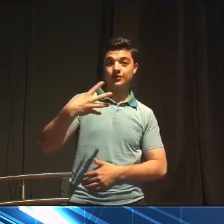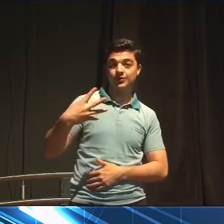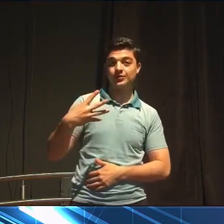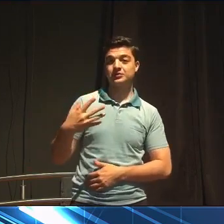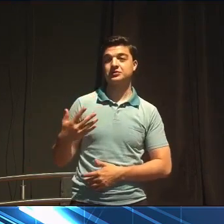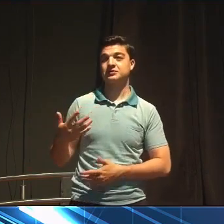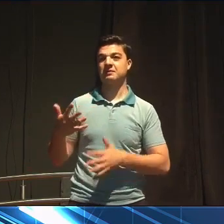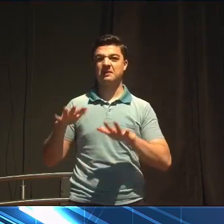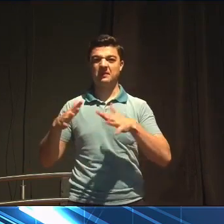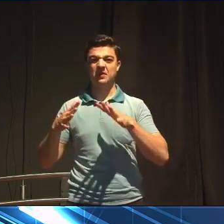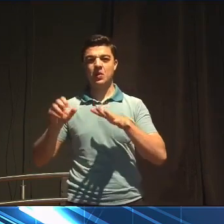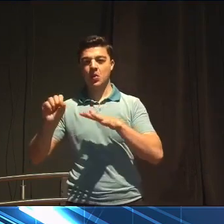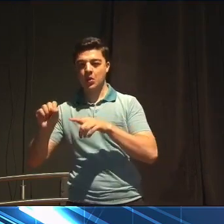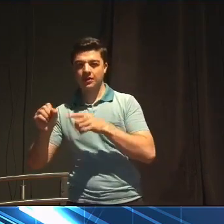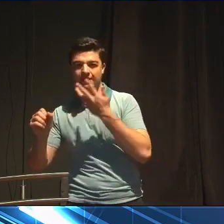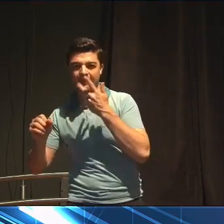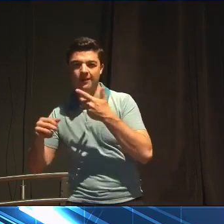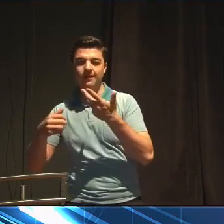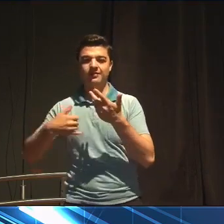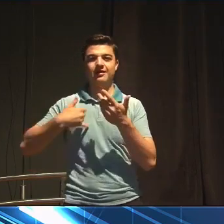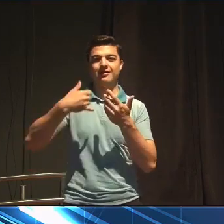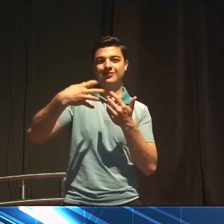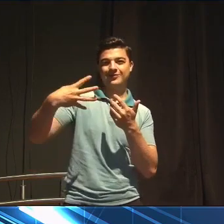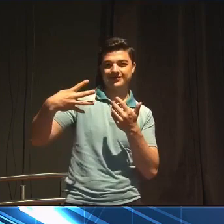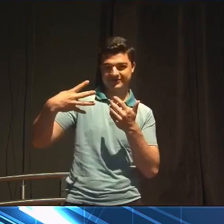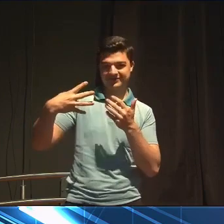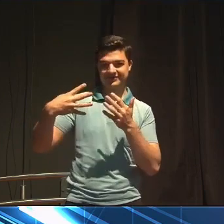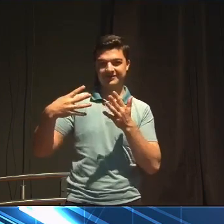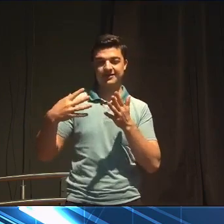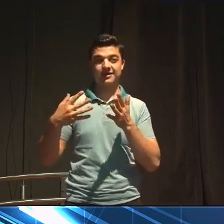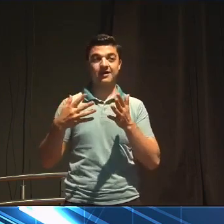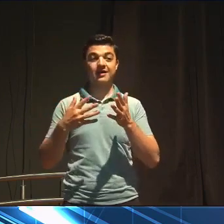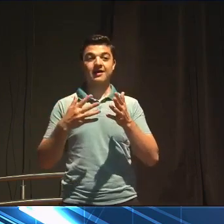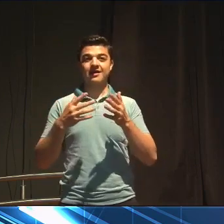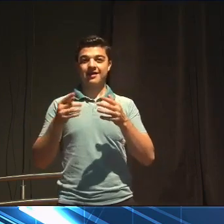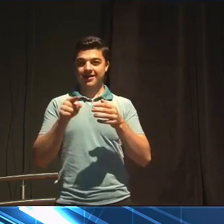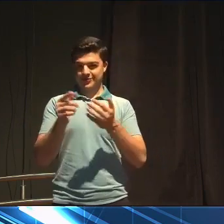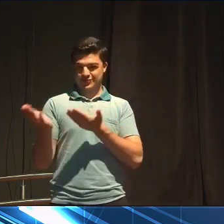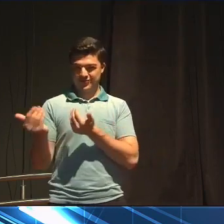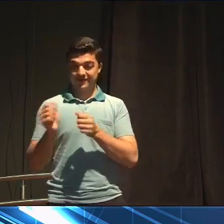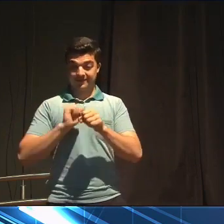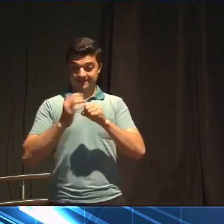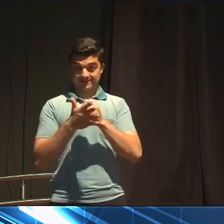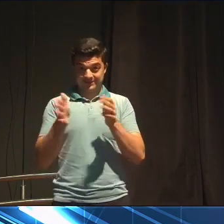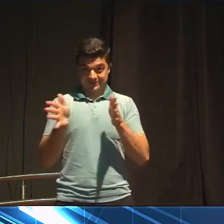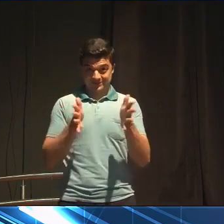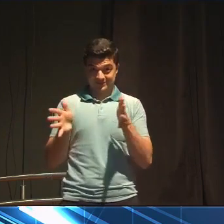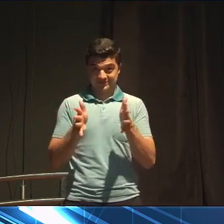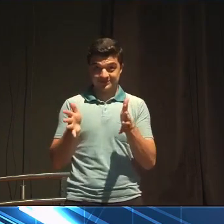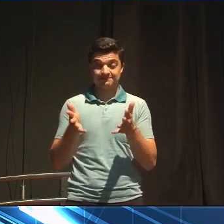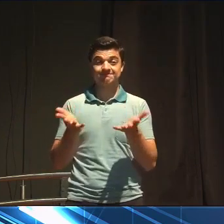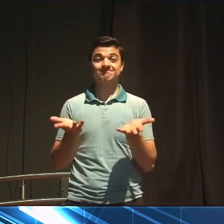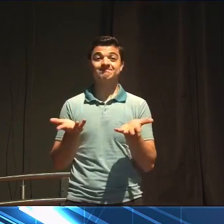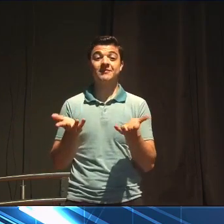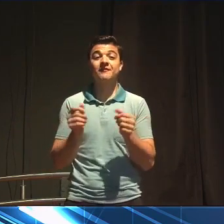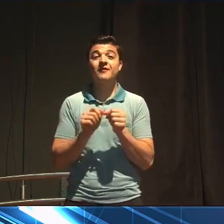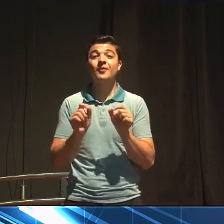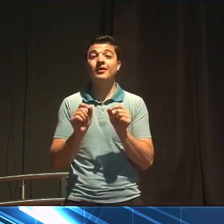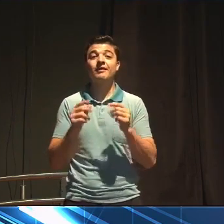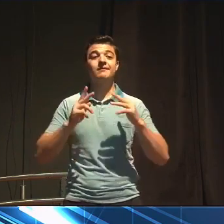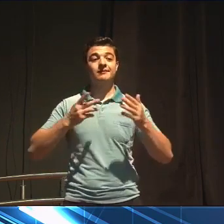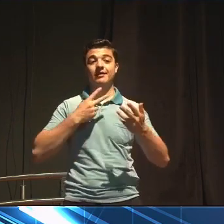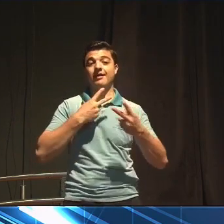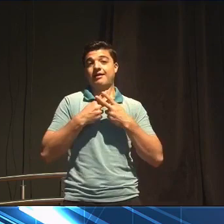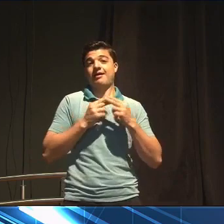dessa galera durante a pandemia foram os metaversos que eles utilizaram. Fortnite,